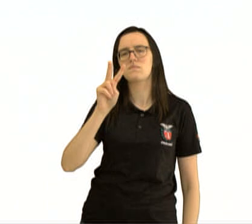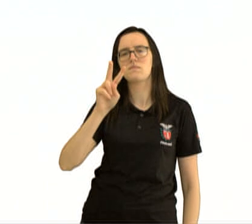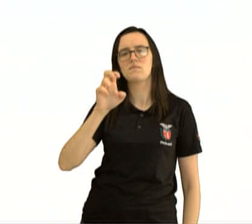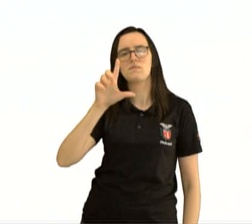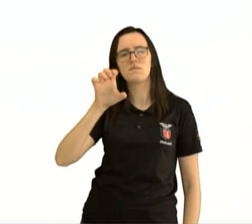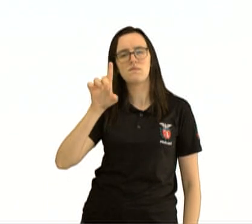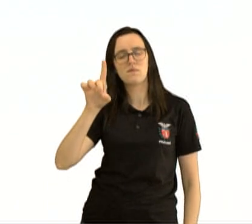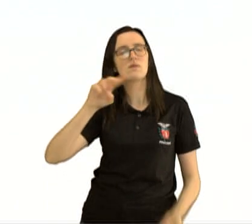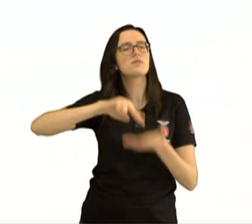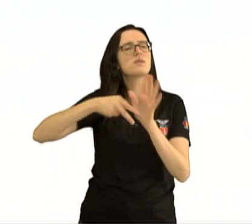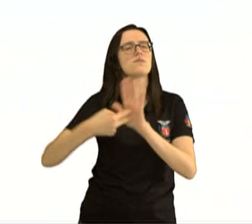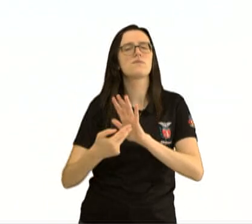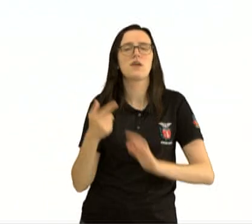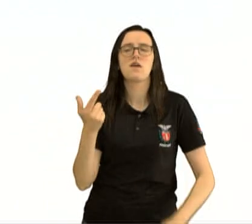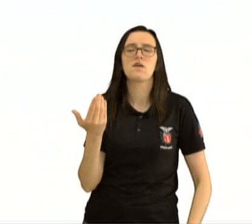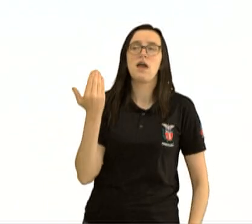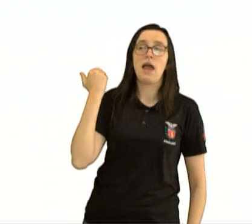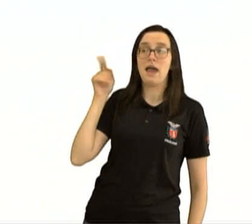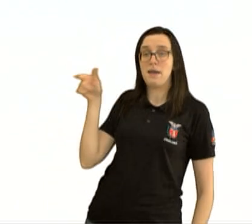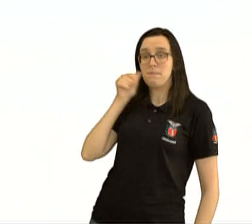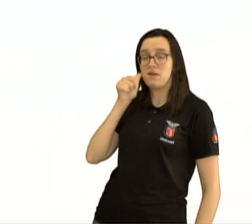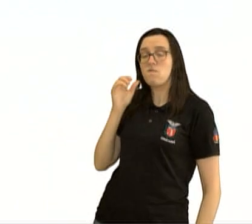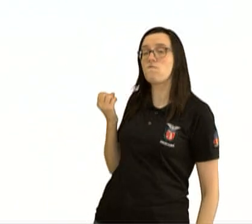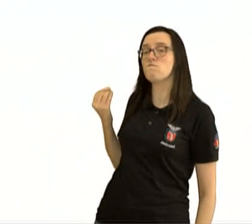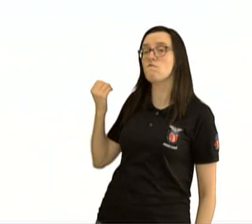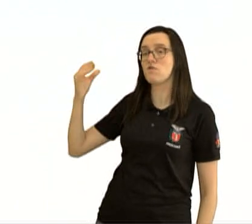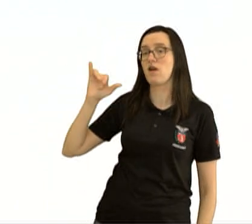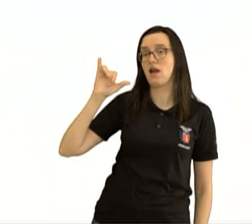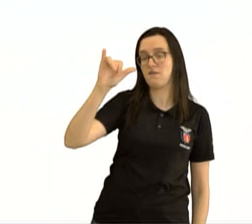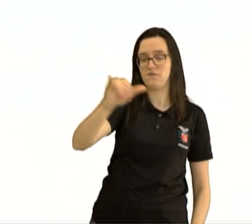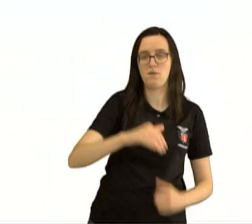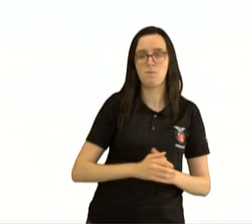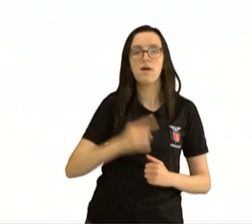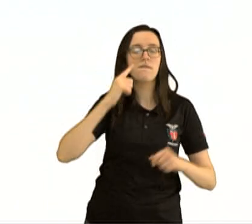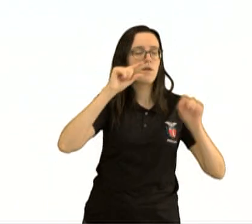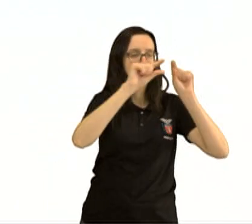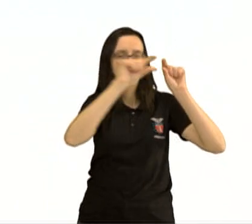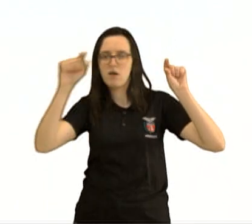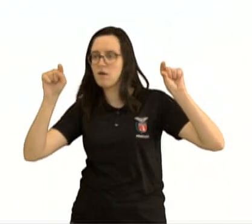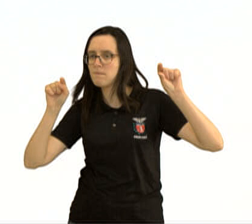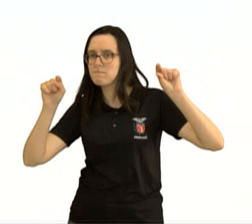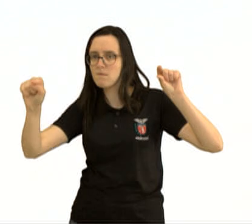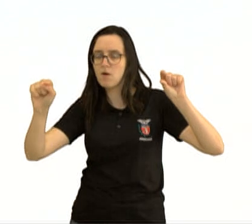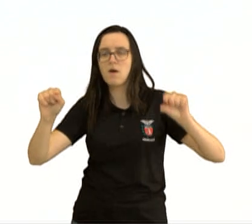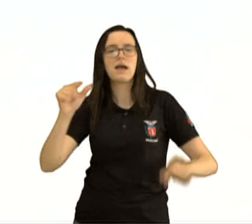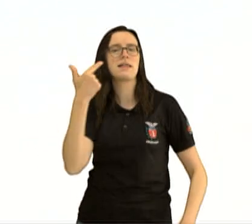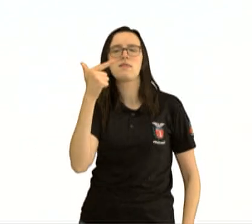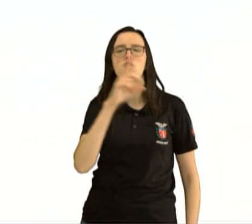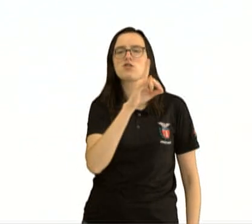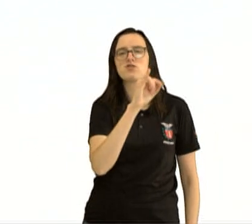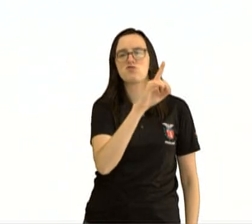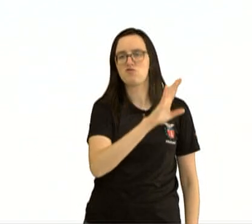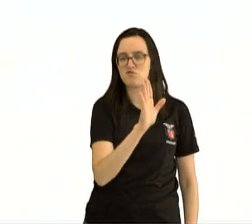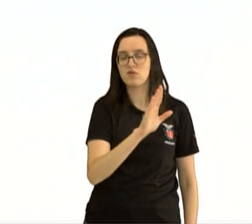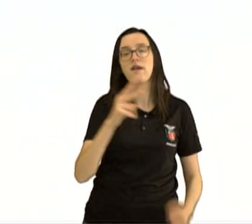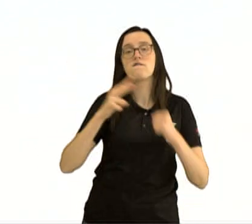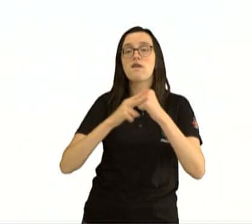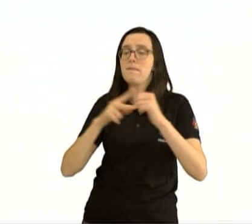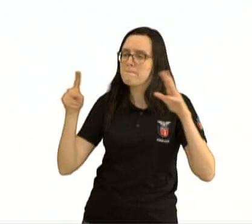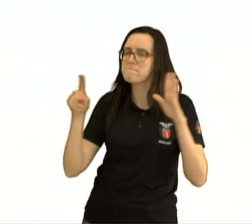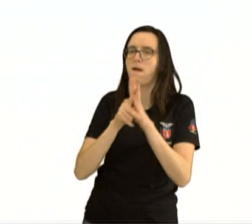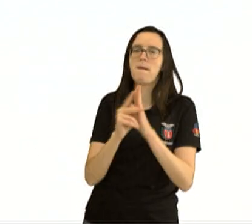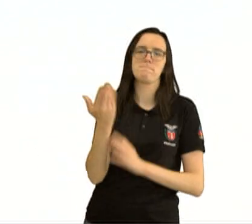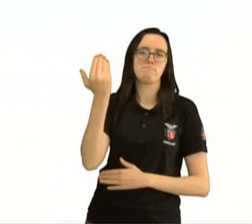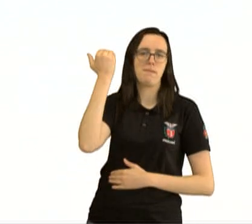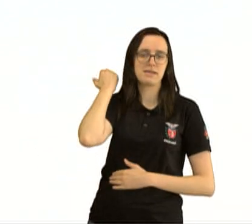ela viajou de avião, tá? Então, na afirmativa completa, não coloca o did e conjuga o verbo no passado. Daí tem que